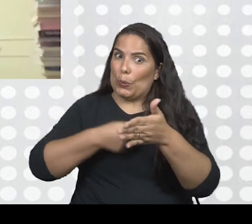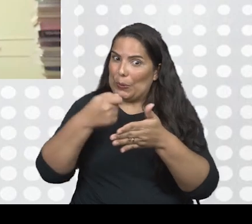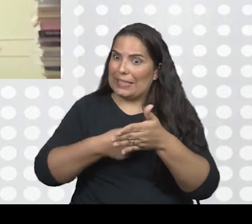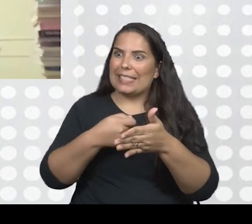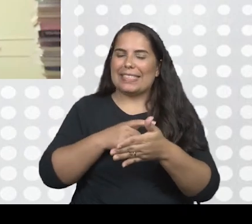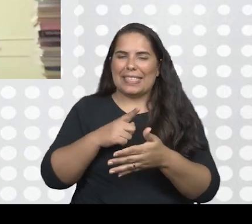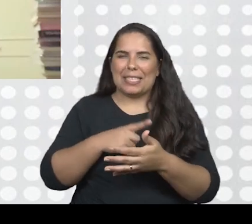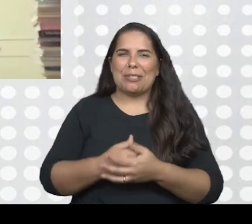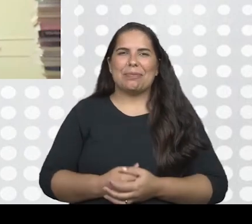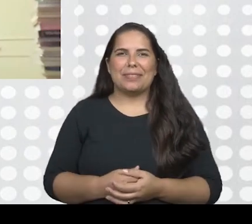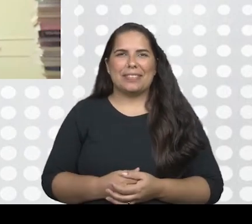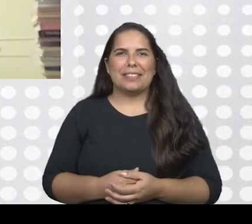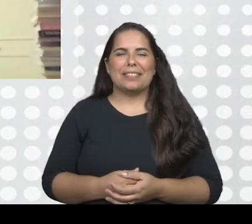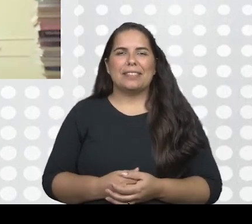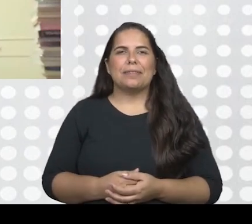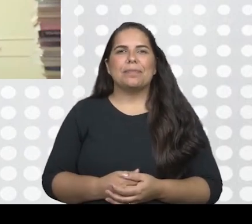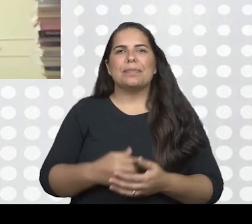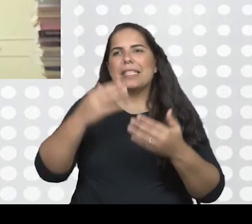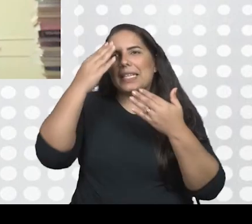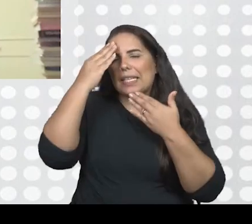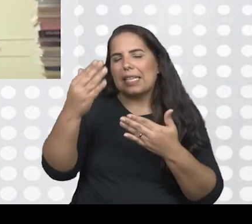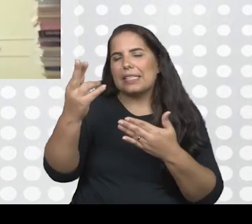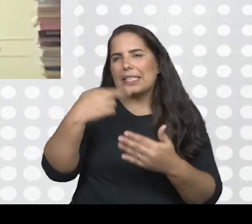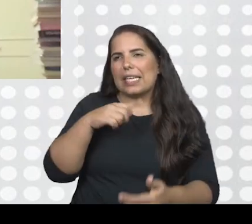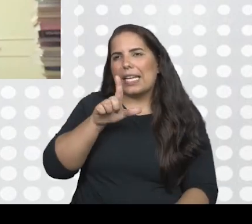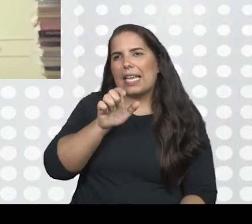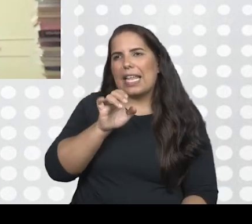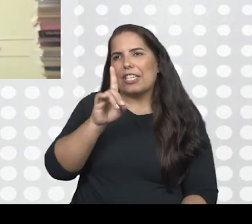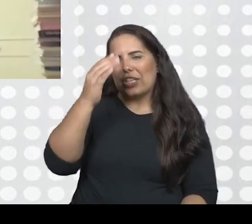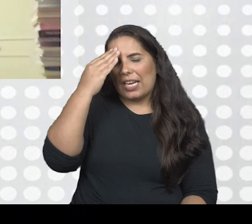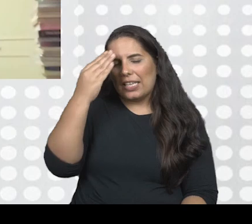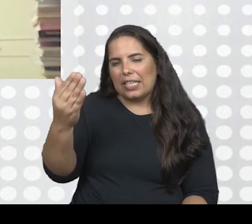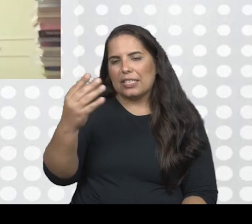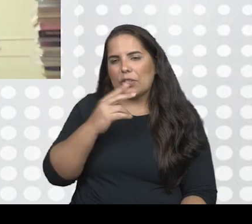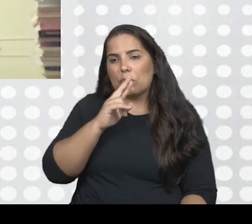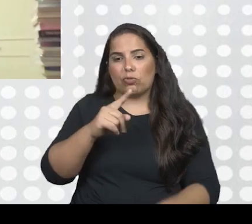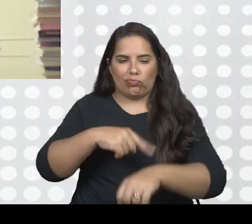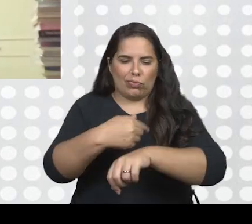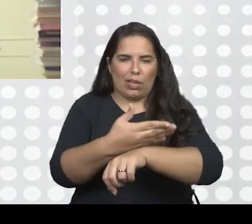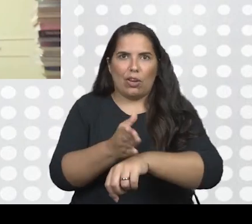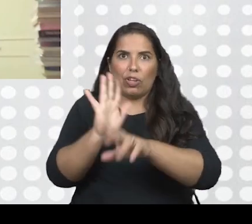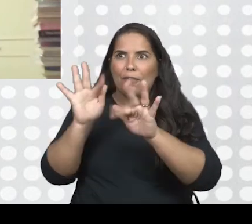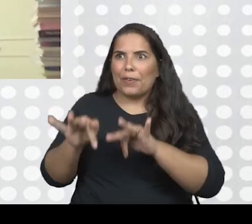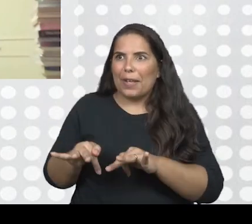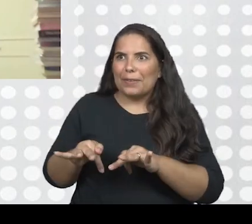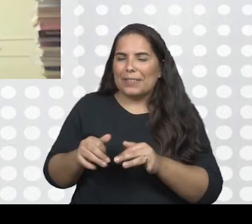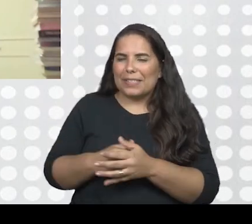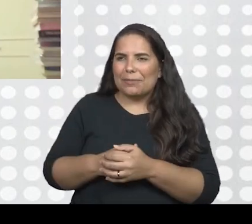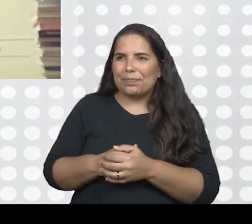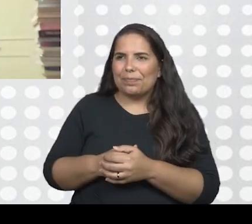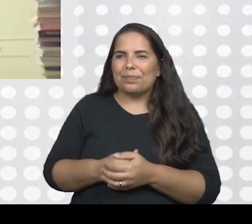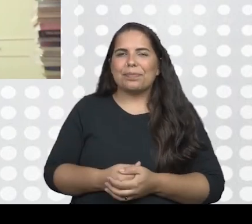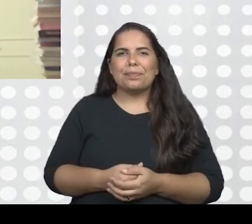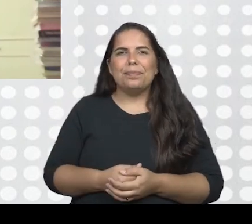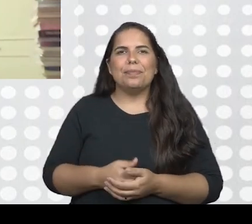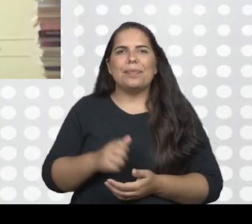né? A Leide agradece a sua resposta. Professora Márcia, acho que, dado o avançar da hora, a gente pode encerrar por aqui.